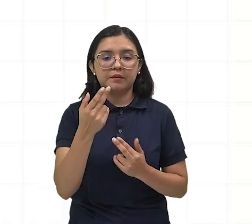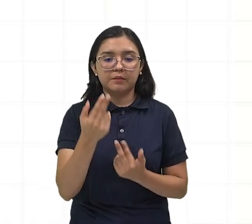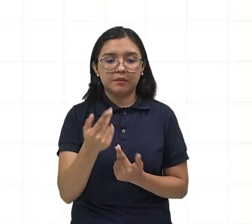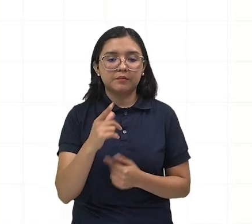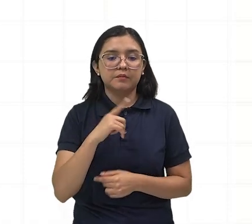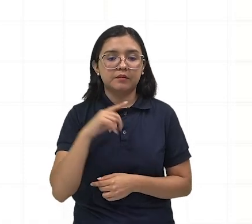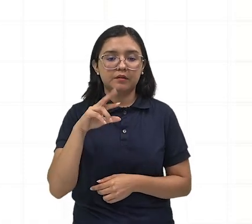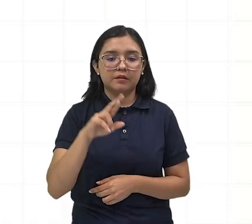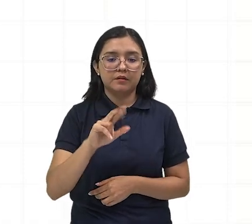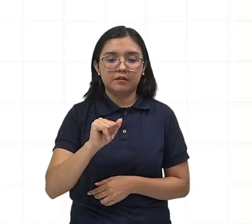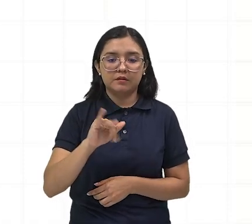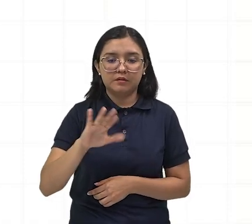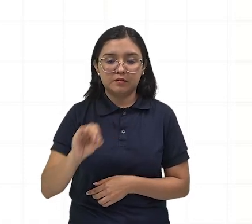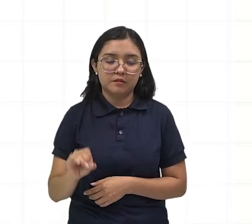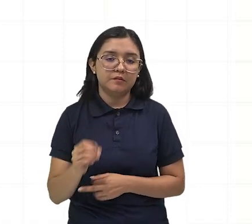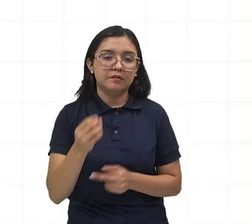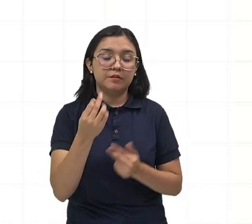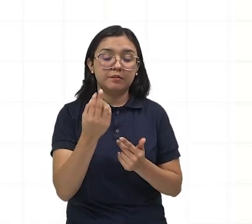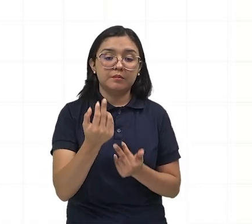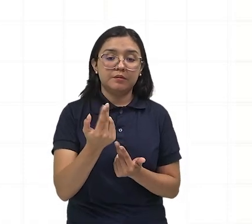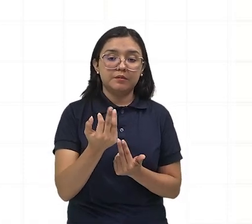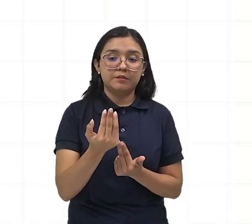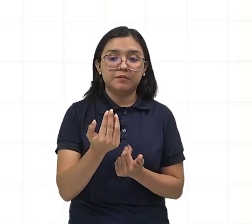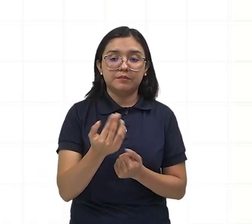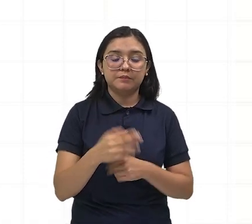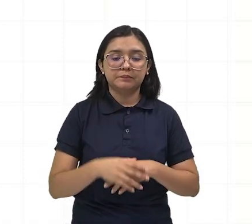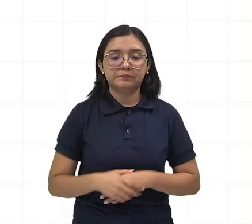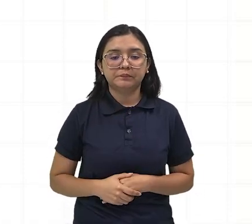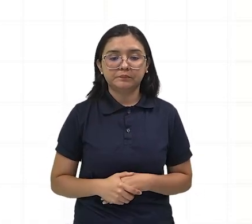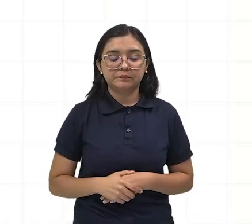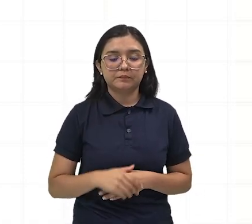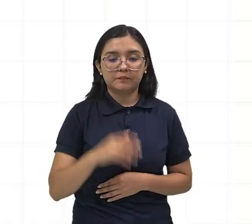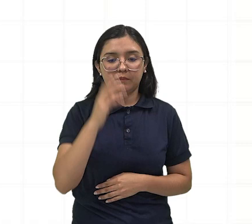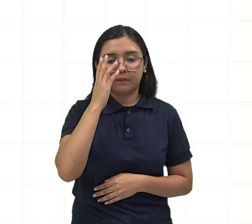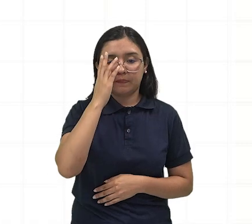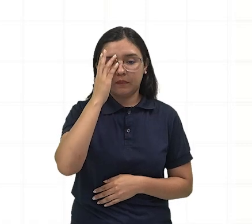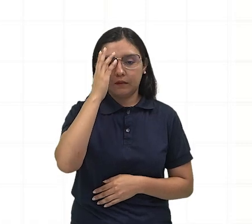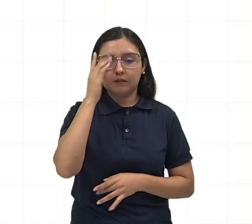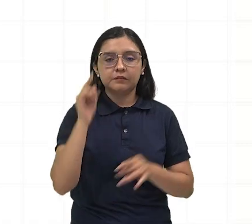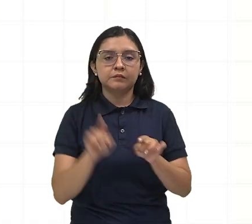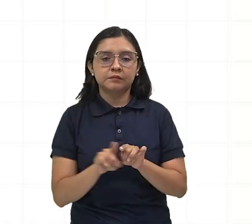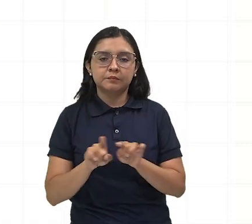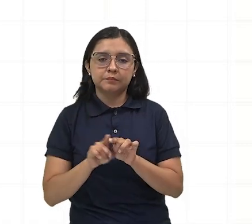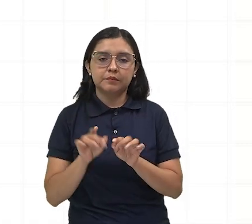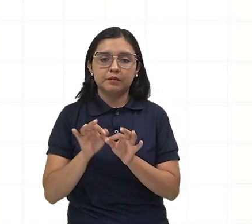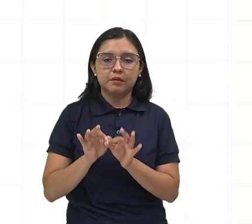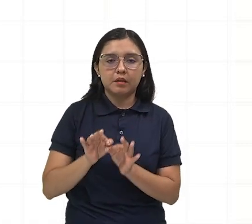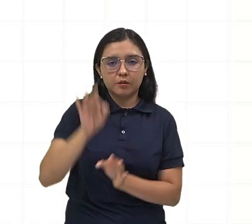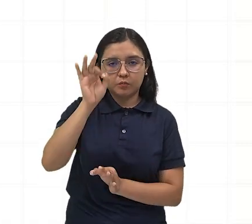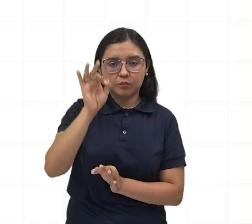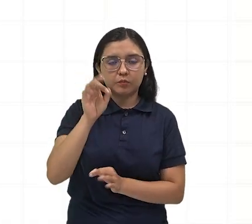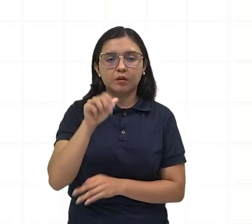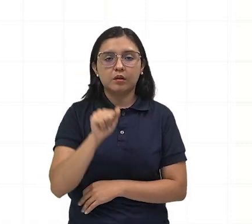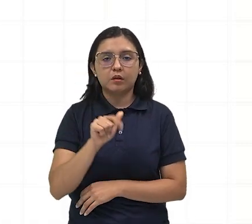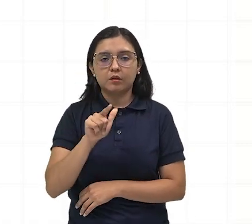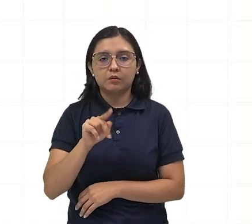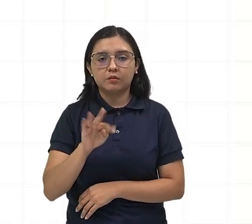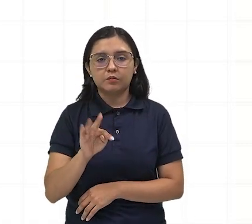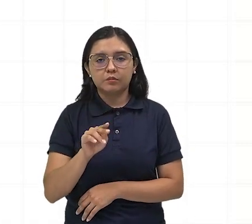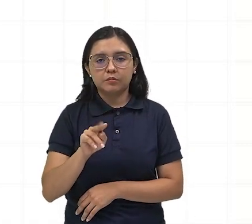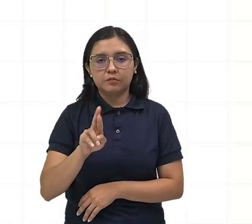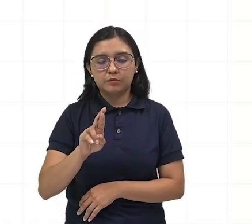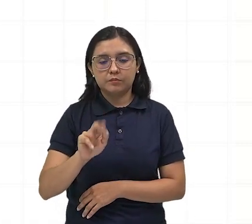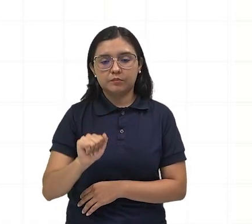raio. O raio é o mesmo, né? Diâmetro mesmo. A altura é formando,